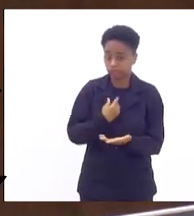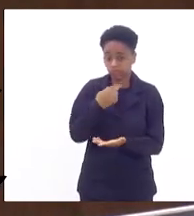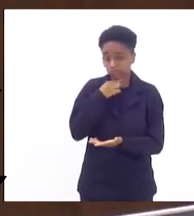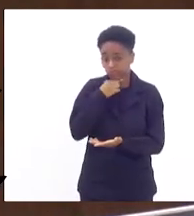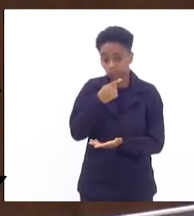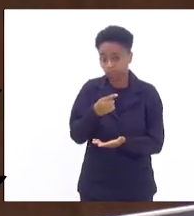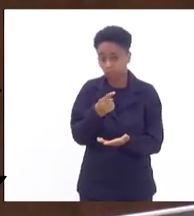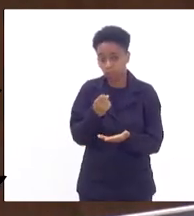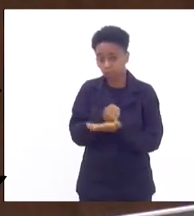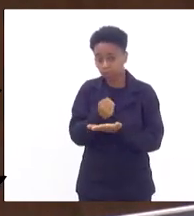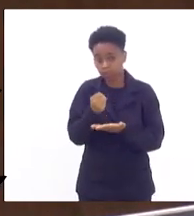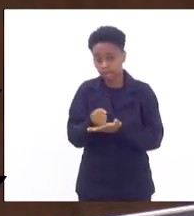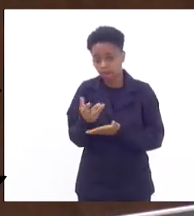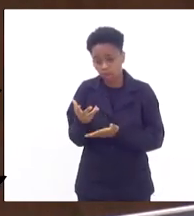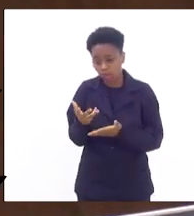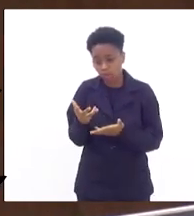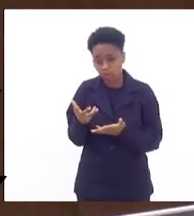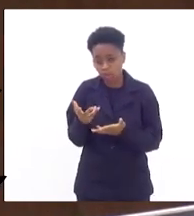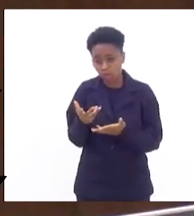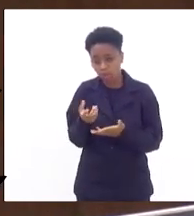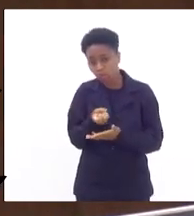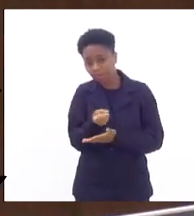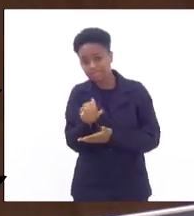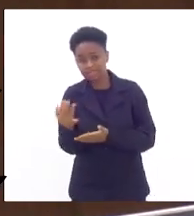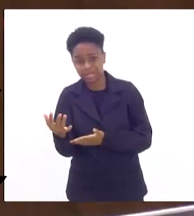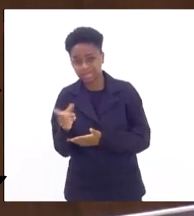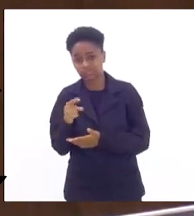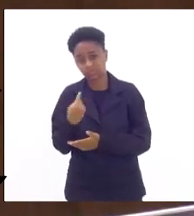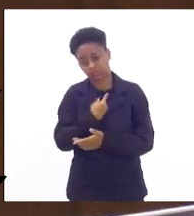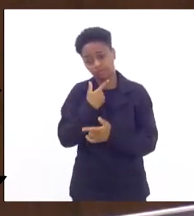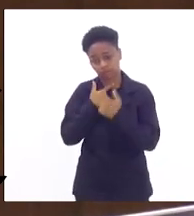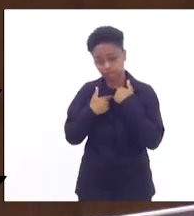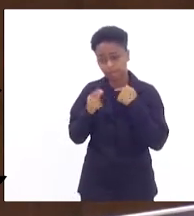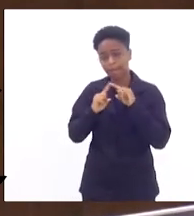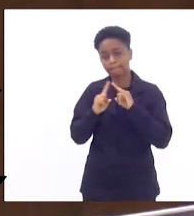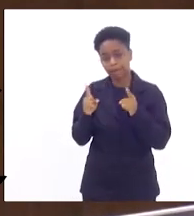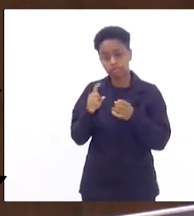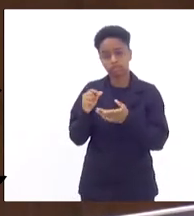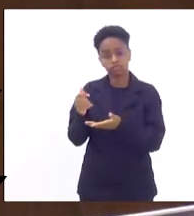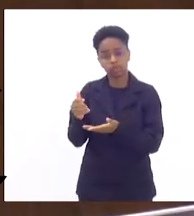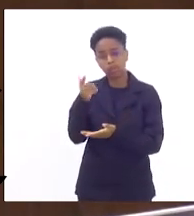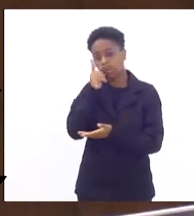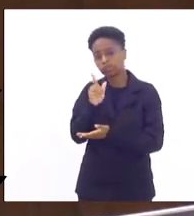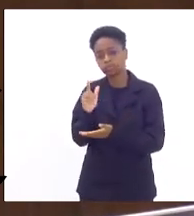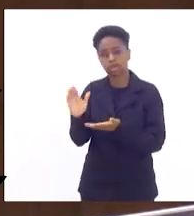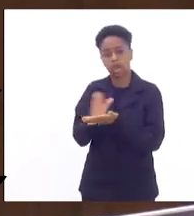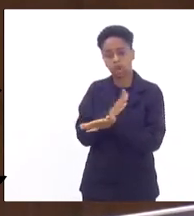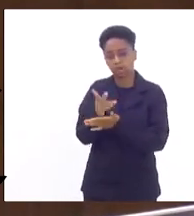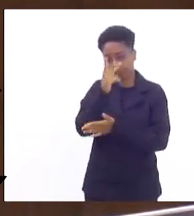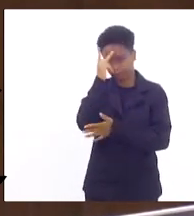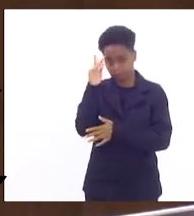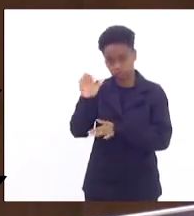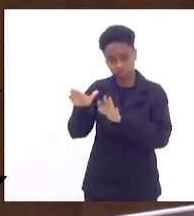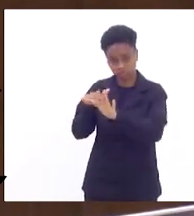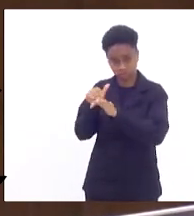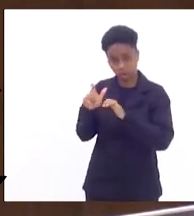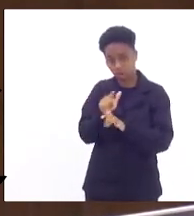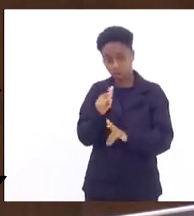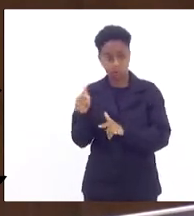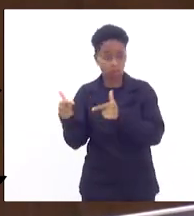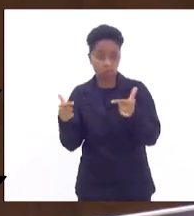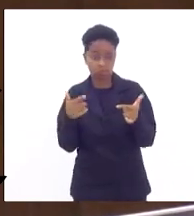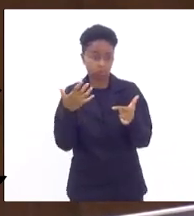contratar a quantidade que nós gostaríamos de trazer da SEDAI. Mas, mesmo assim, trouxemos alguns funcionários da SEDAI, outros